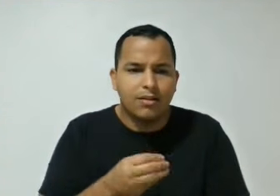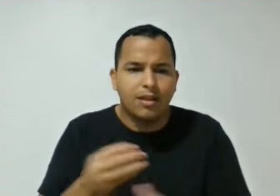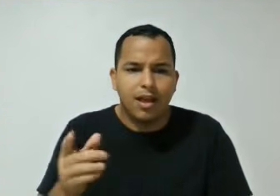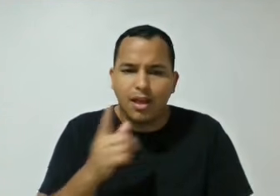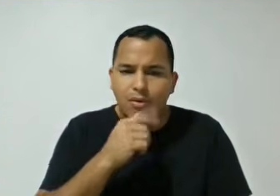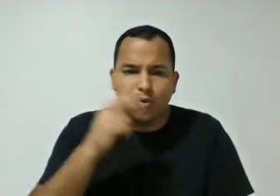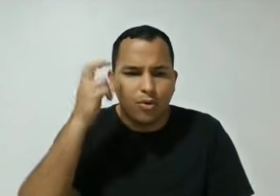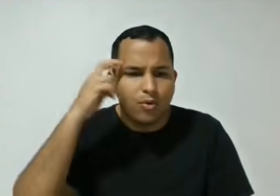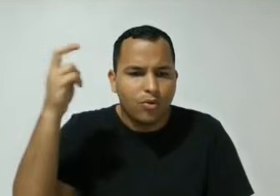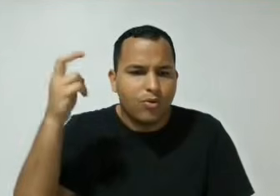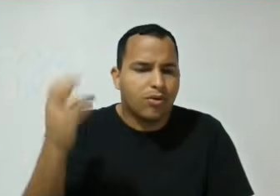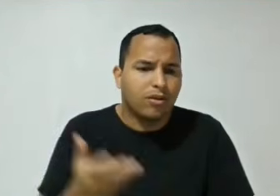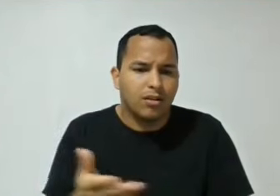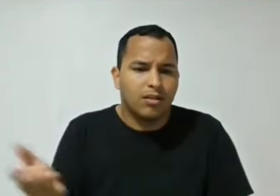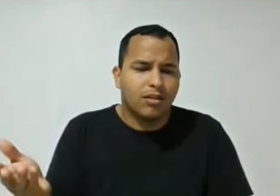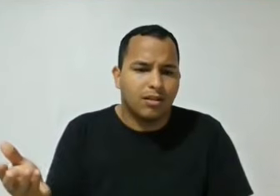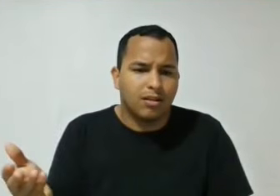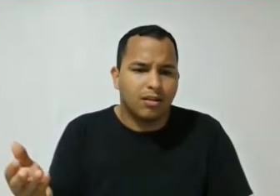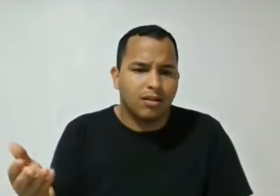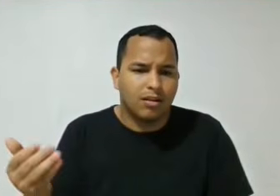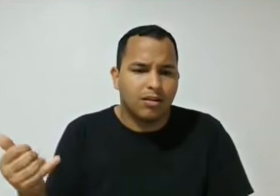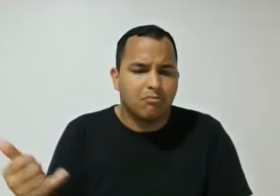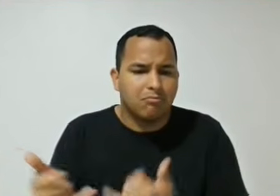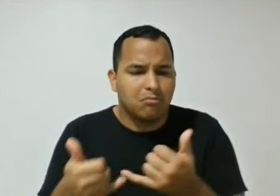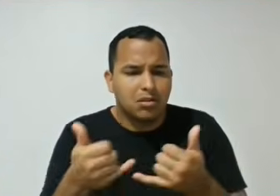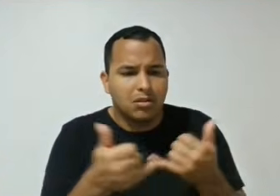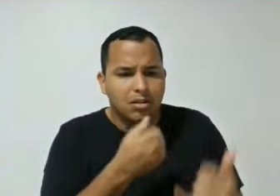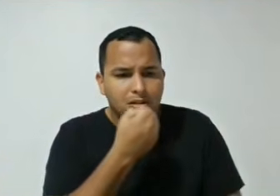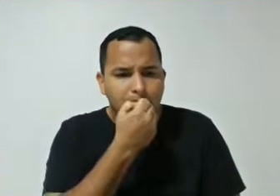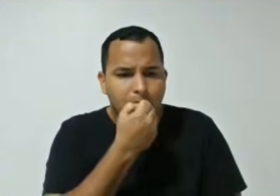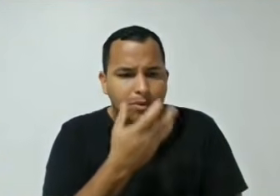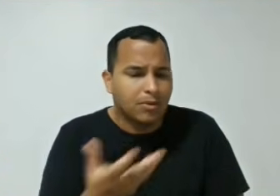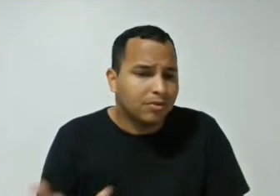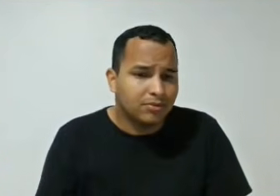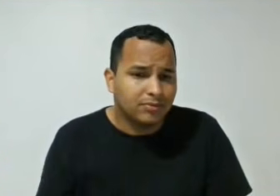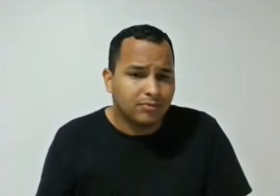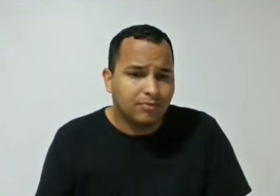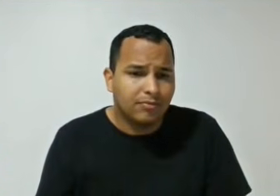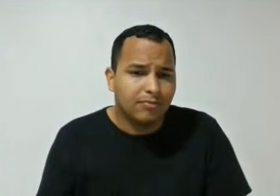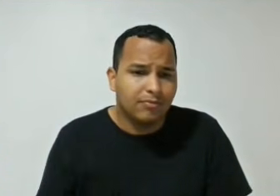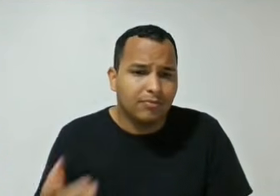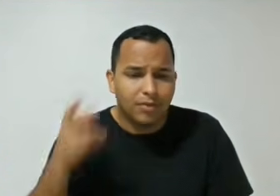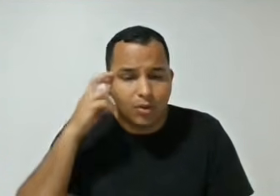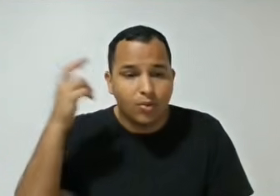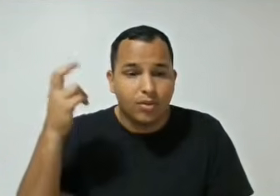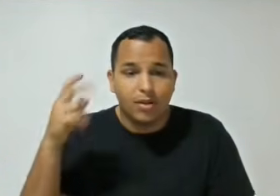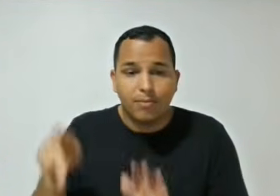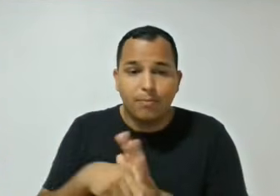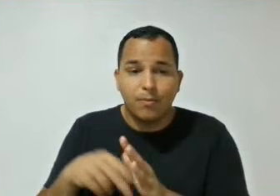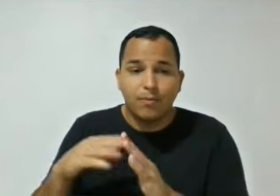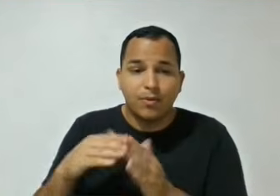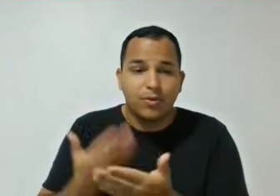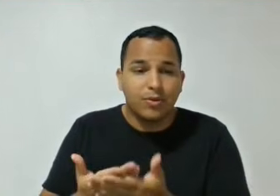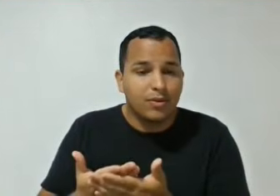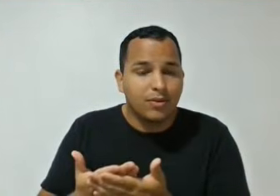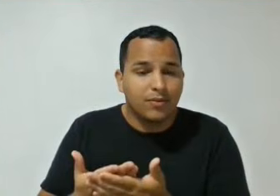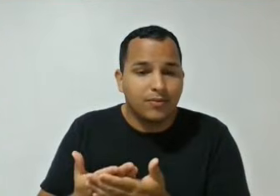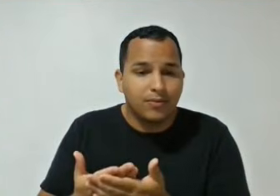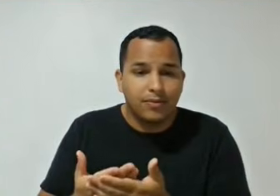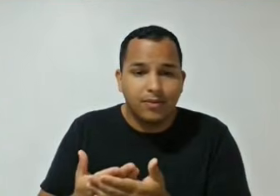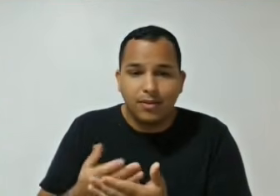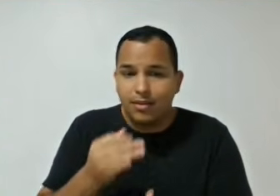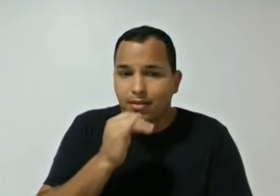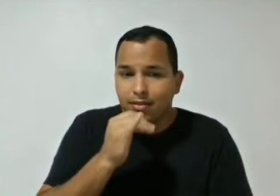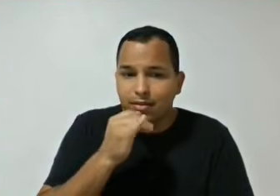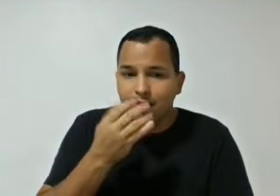galera poder começar a brincar com essa brincadeira, né? Só os centros culturais e algumas escolas que têm uma certa liberdade, quando tem um evento com crianças, eles ligam